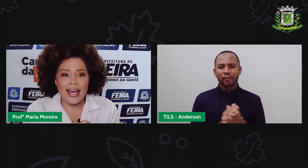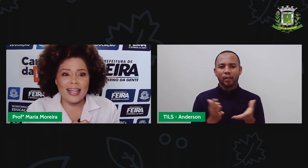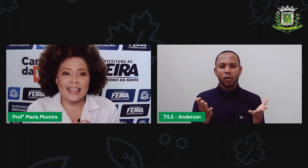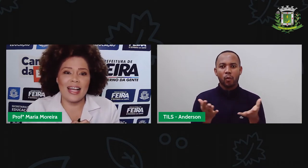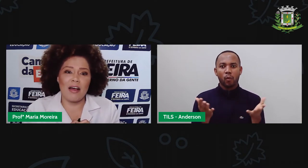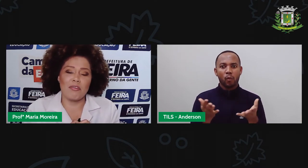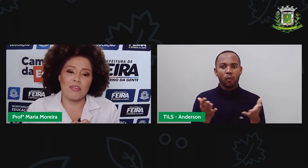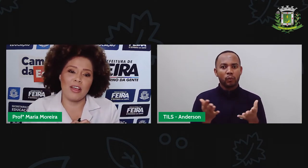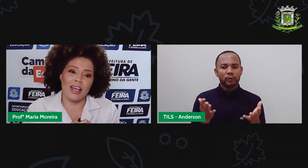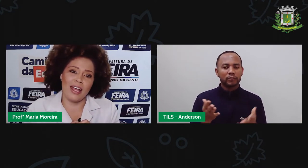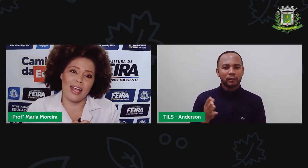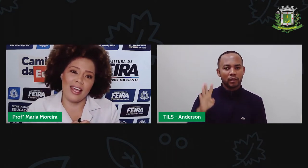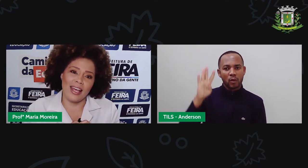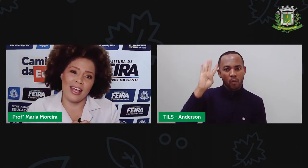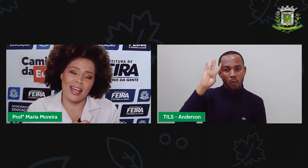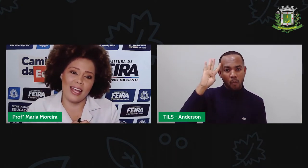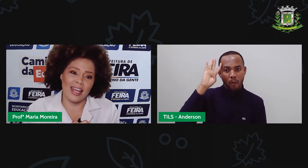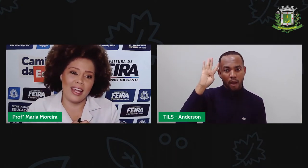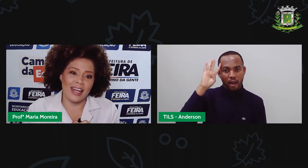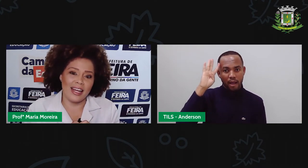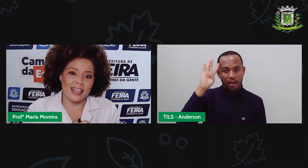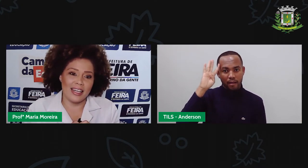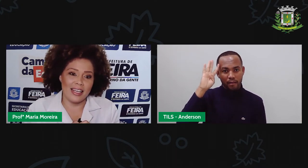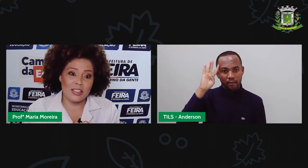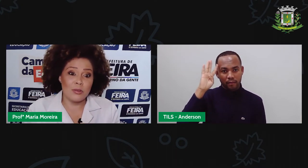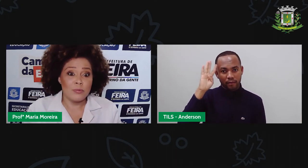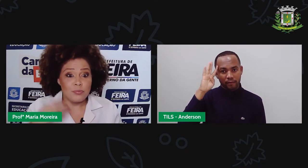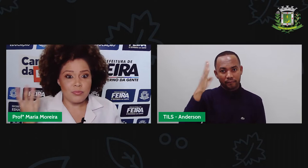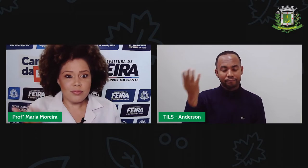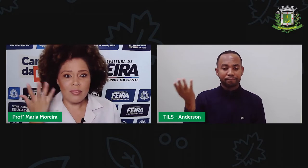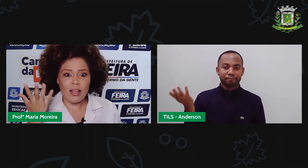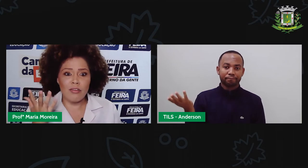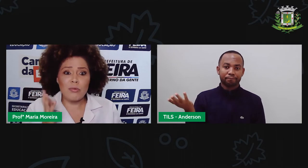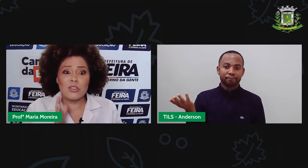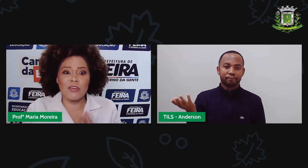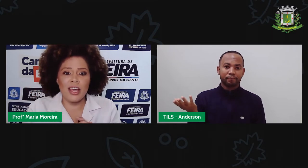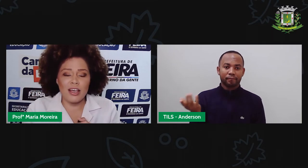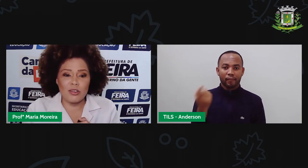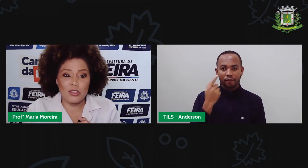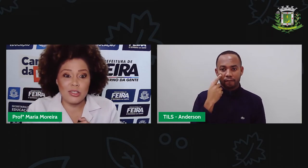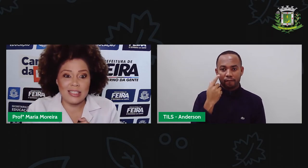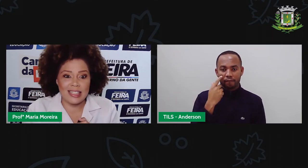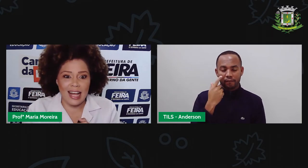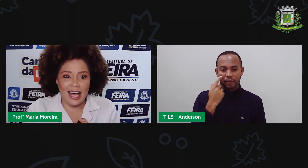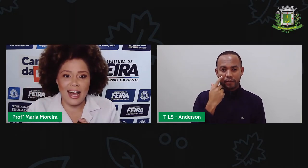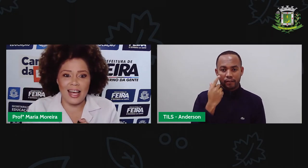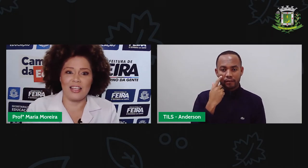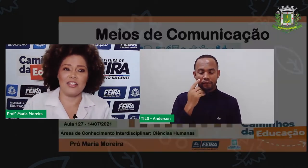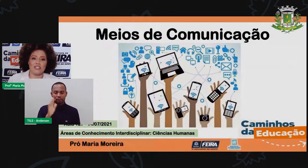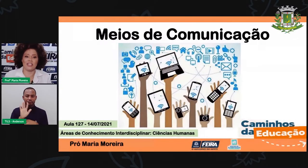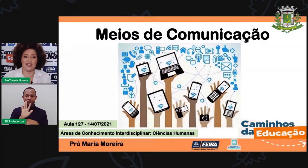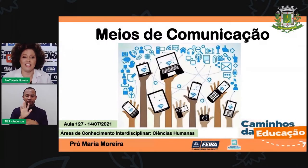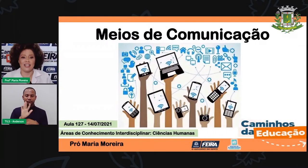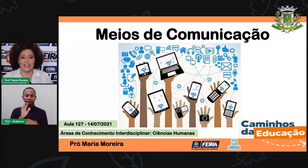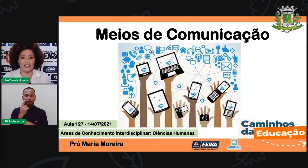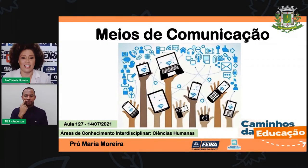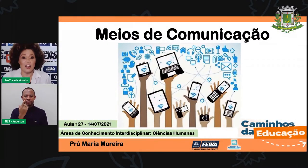quarta-feira, não é isso? Vamos ver aí o nosso slide.